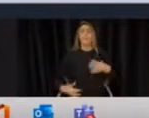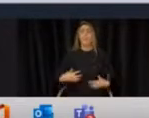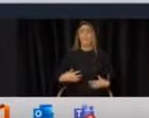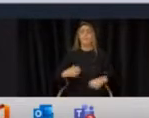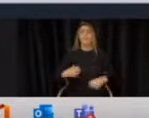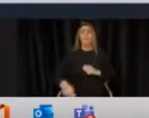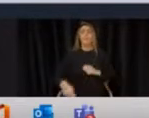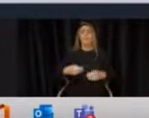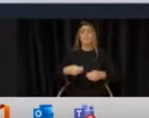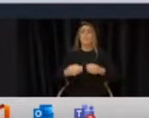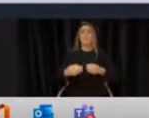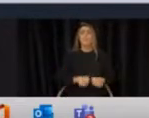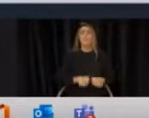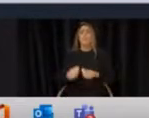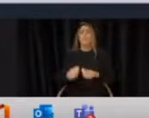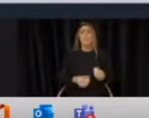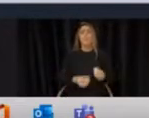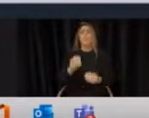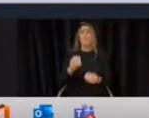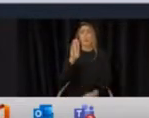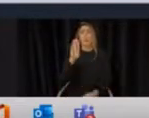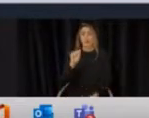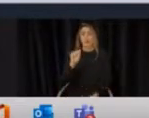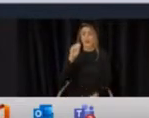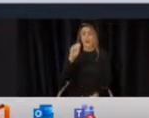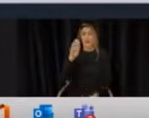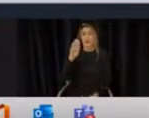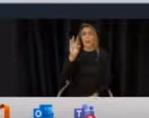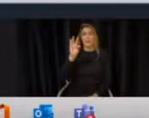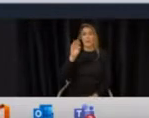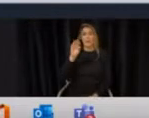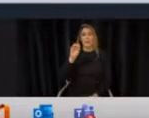Com vocês, Vanessa Aires.